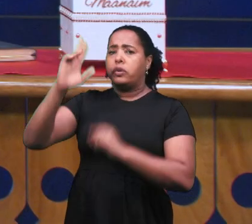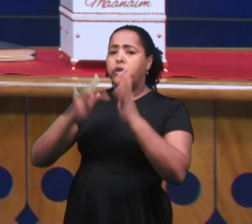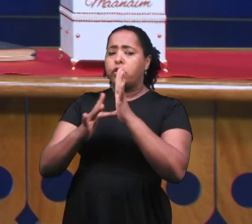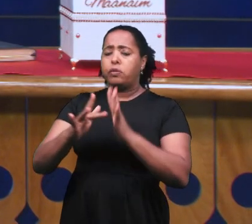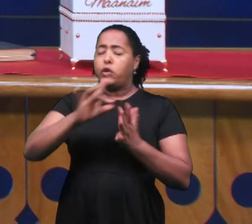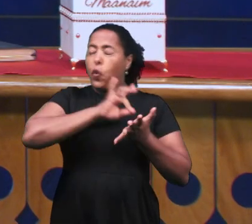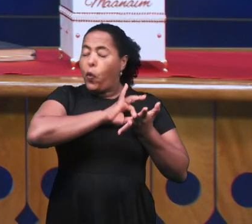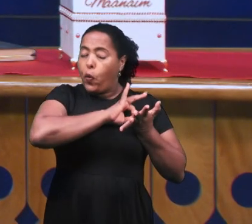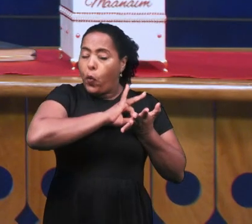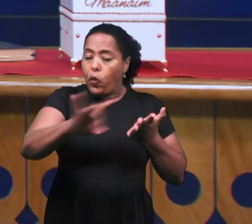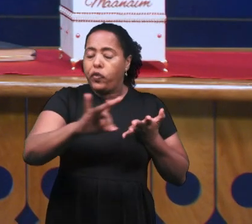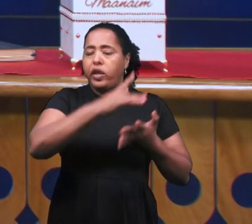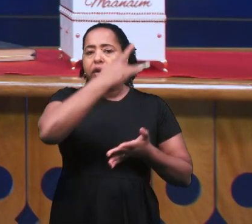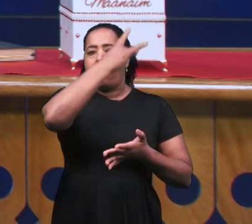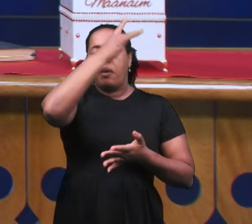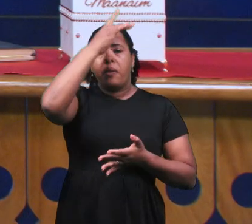cristãos.